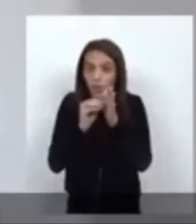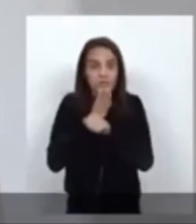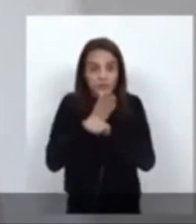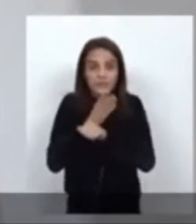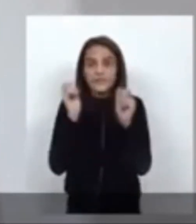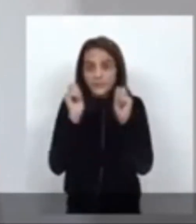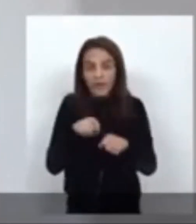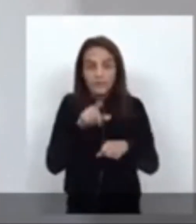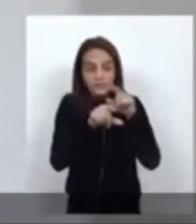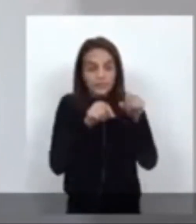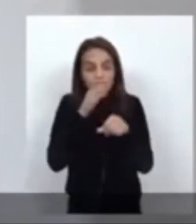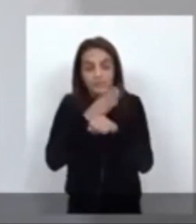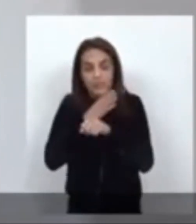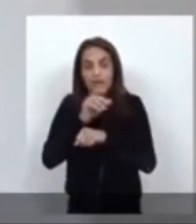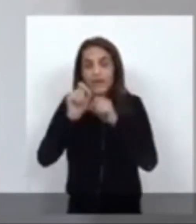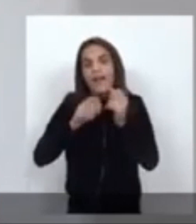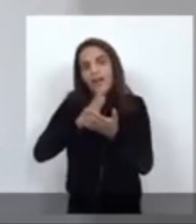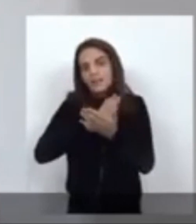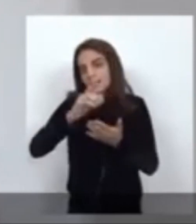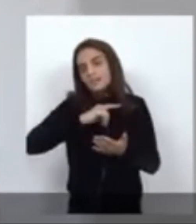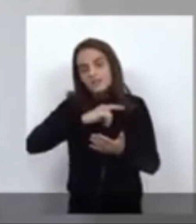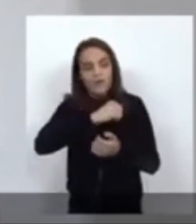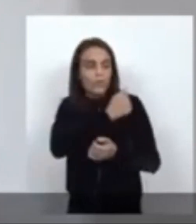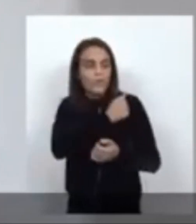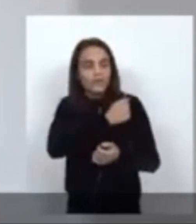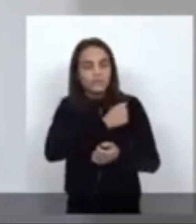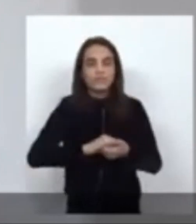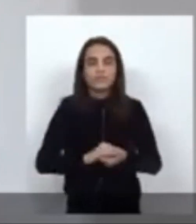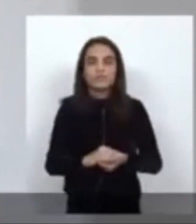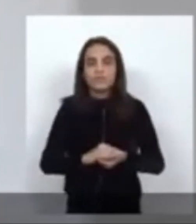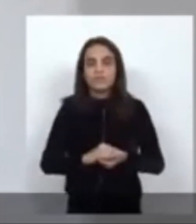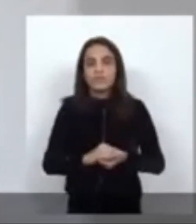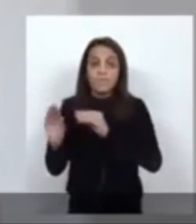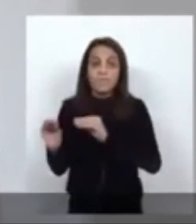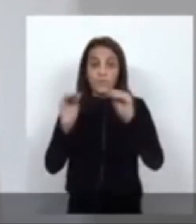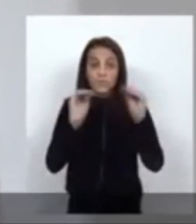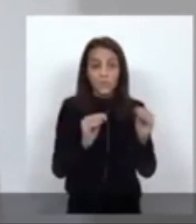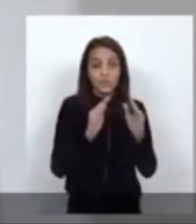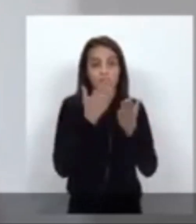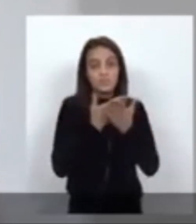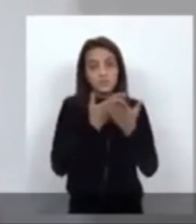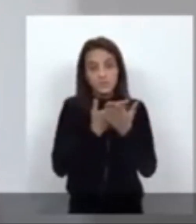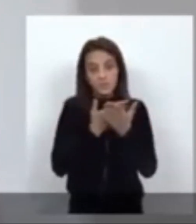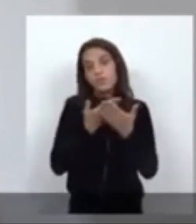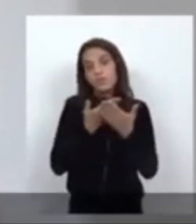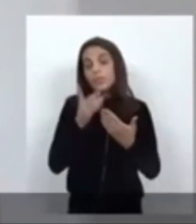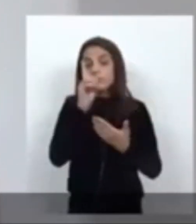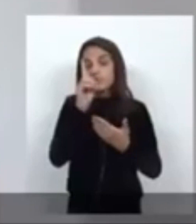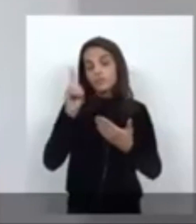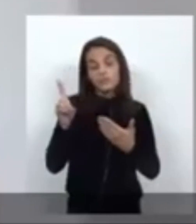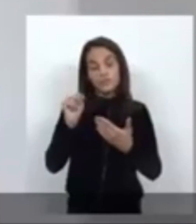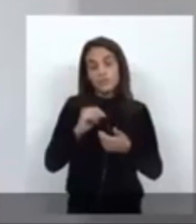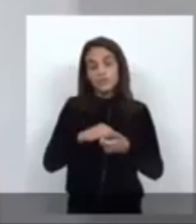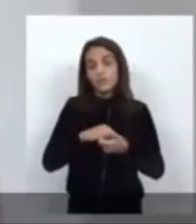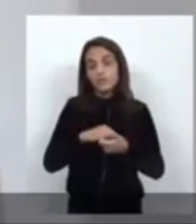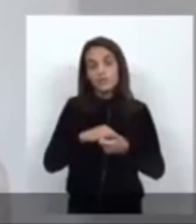de definir participantes é porque às vezes tem algum aluno que tenha, porventura, se transferido daquela unidade, então o diretor não vai